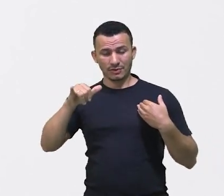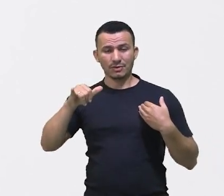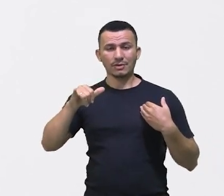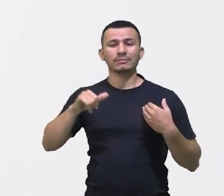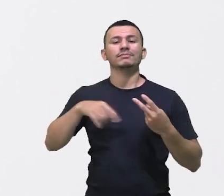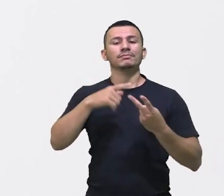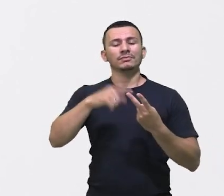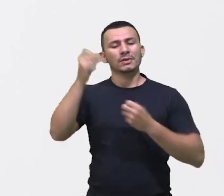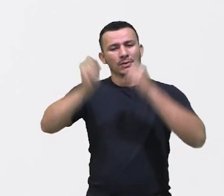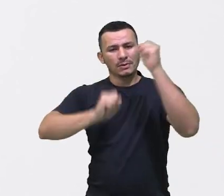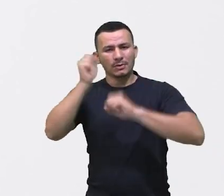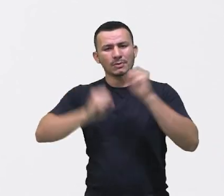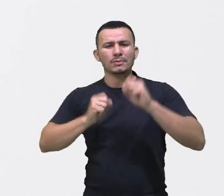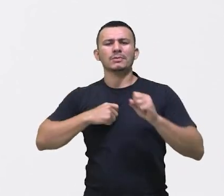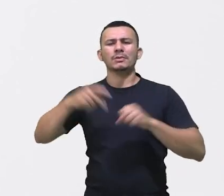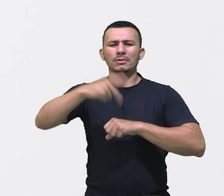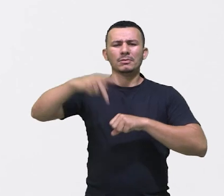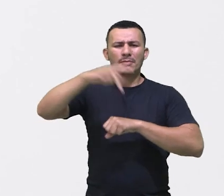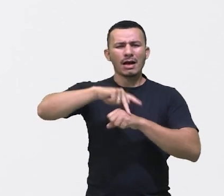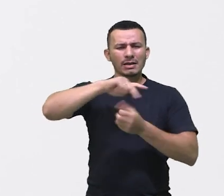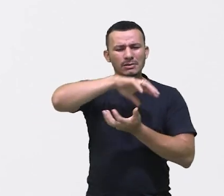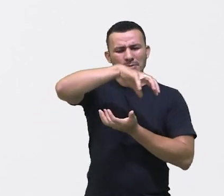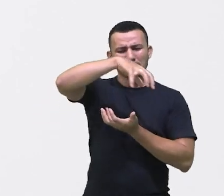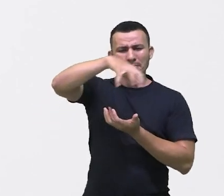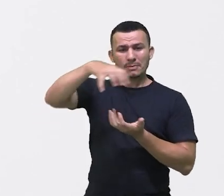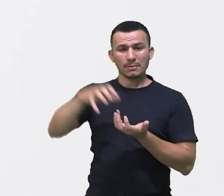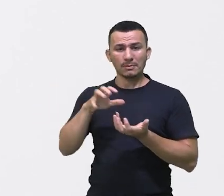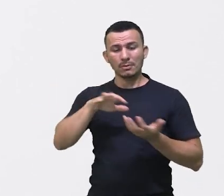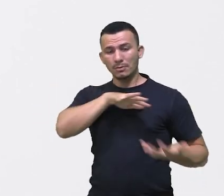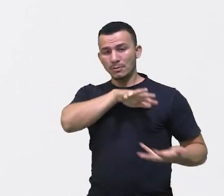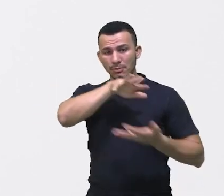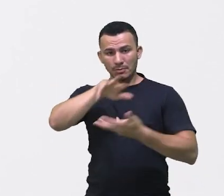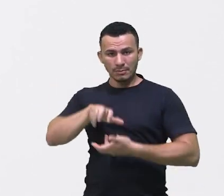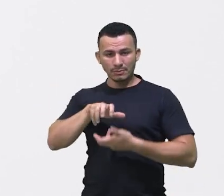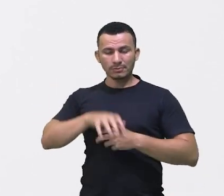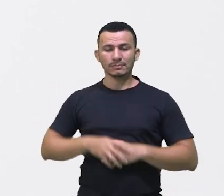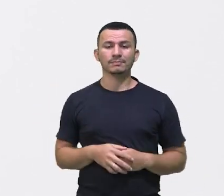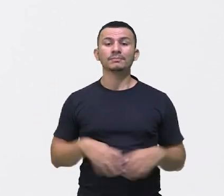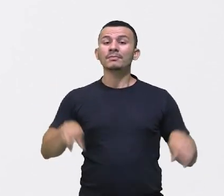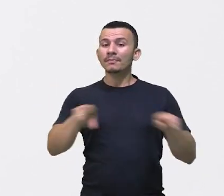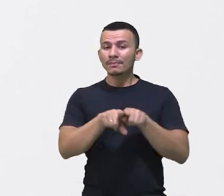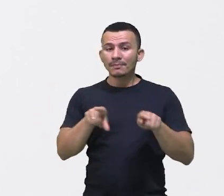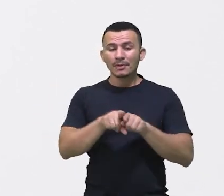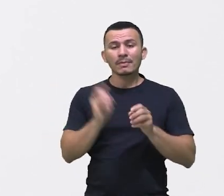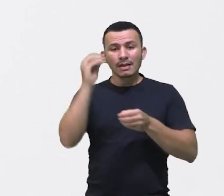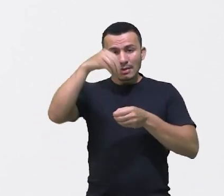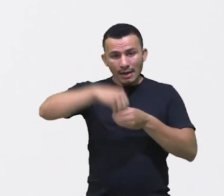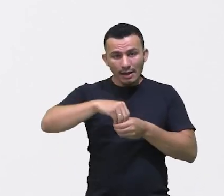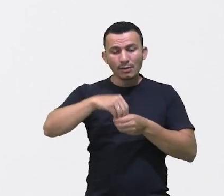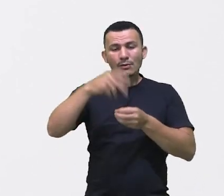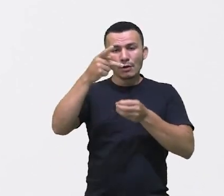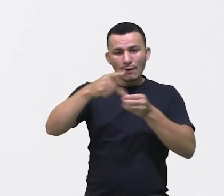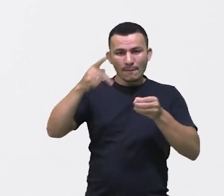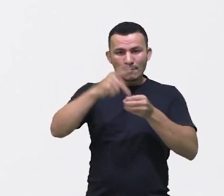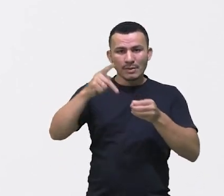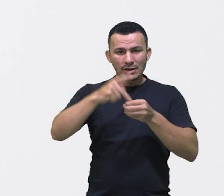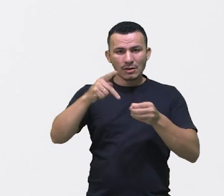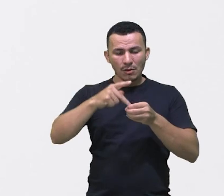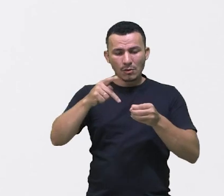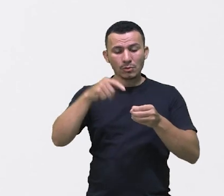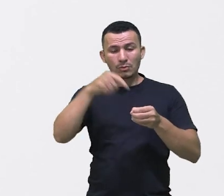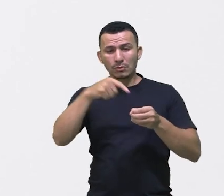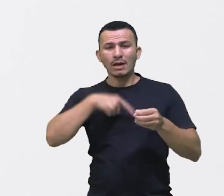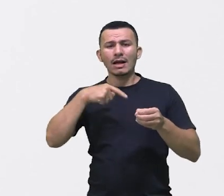de indústrias em diversos países do mundo. O que a gente pode completar ainda é que dentro que o petróleo, a partir